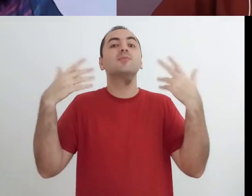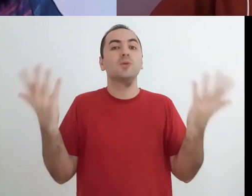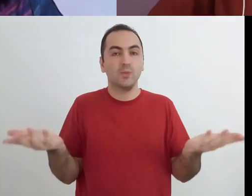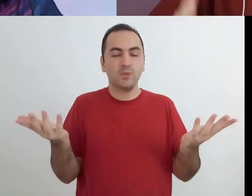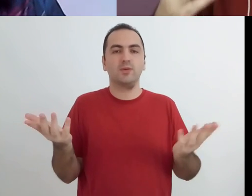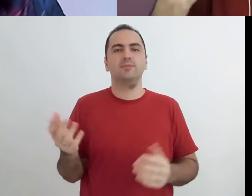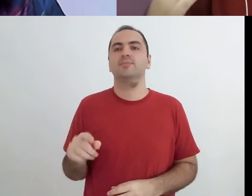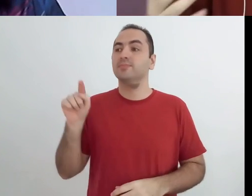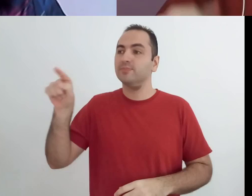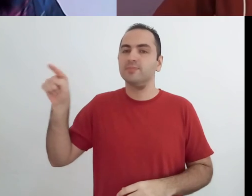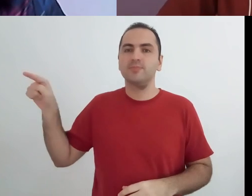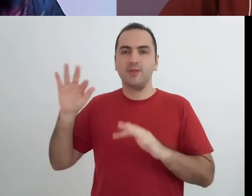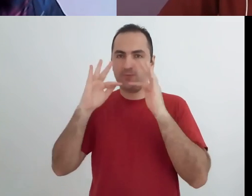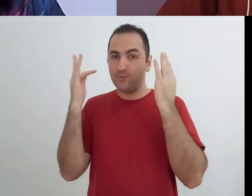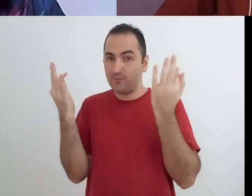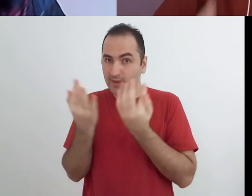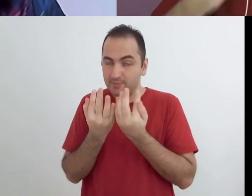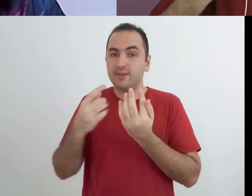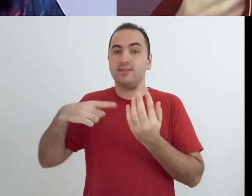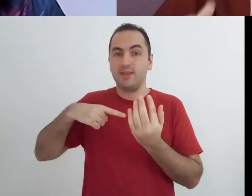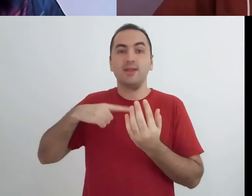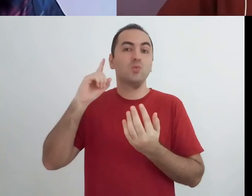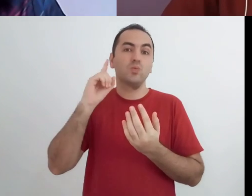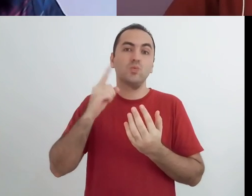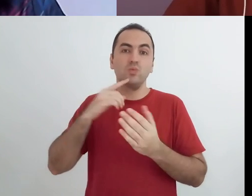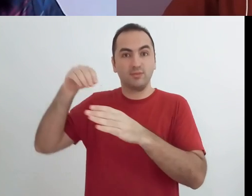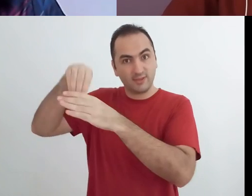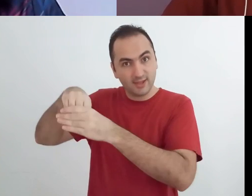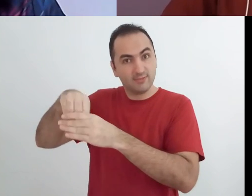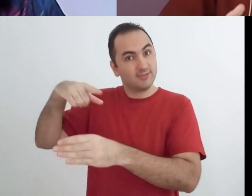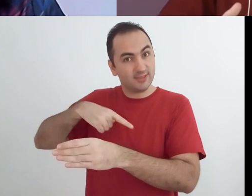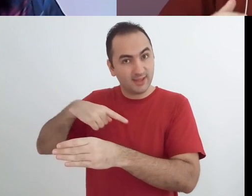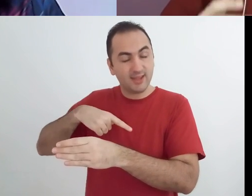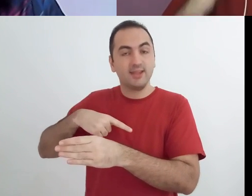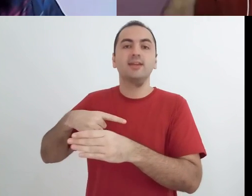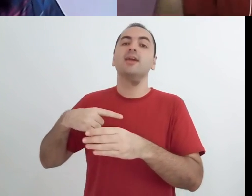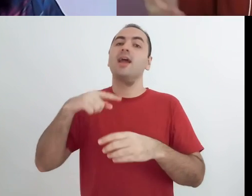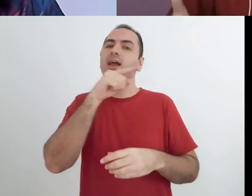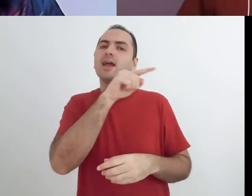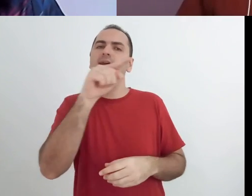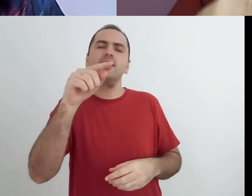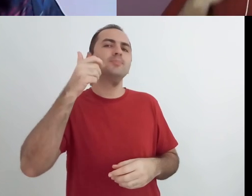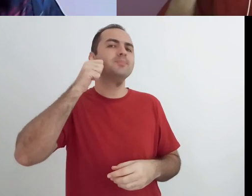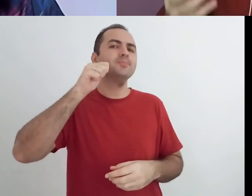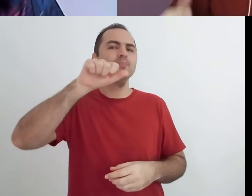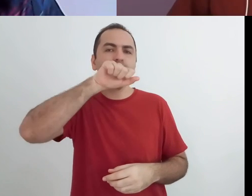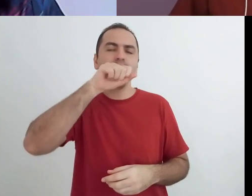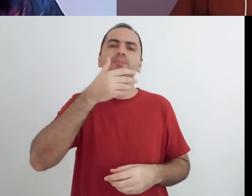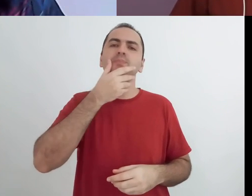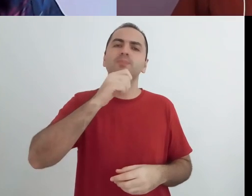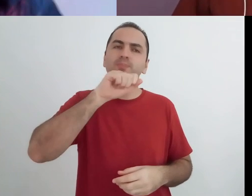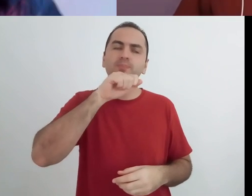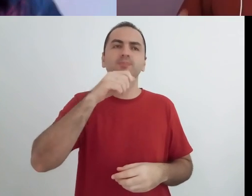para as pessoas que têm surdos na sua família. Se você tem um surdo na sua família, se tem um filho ou um